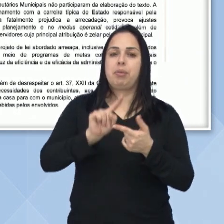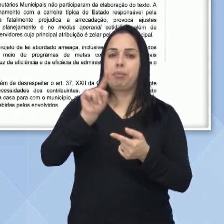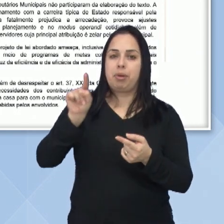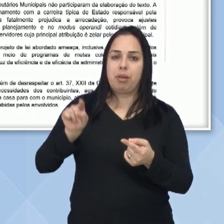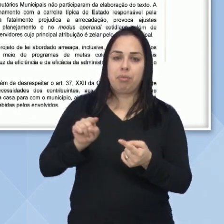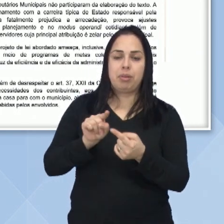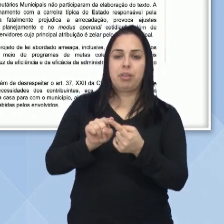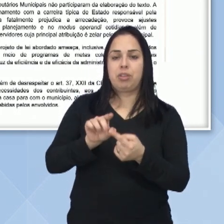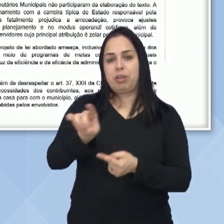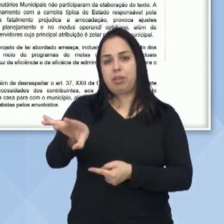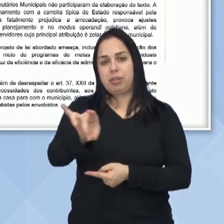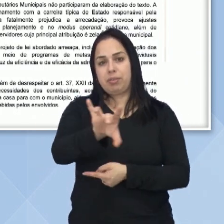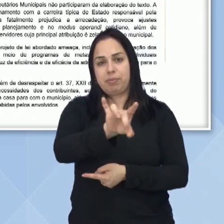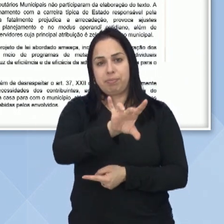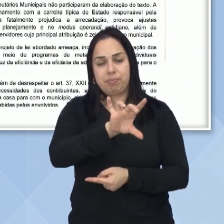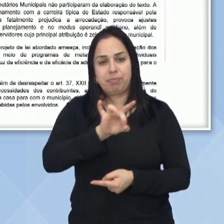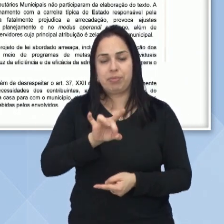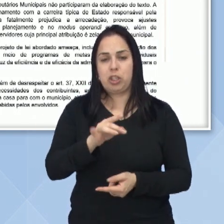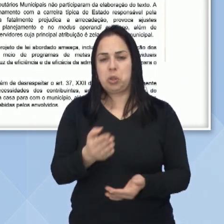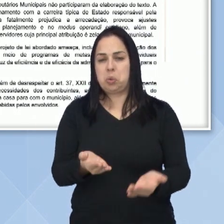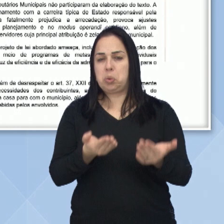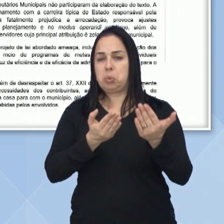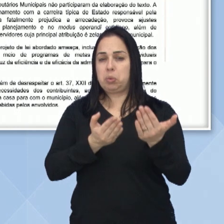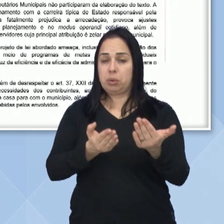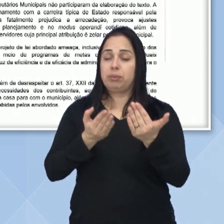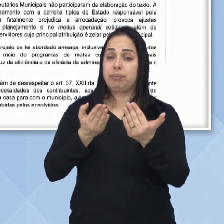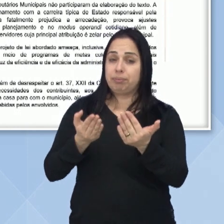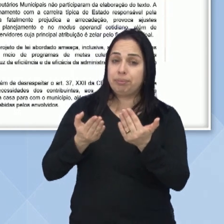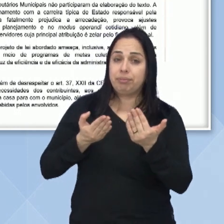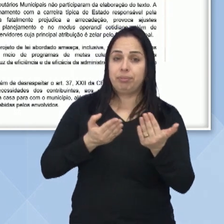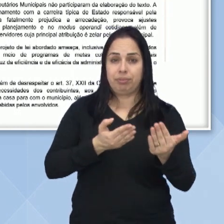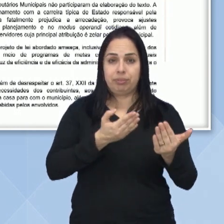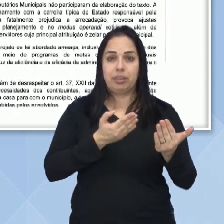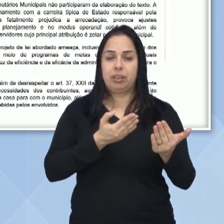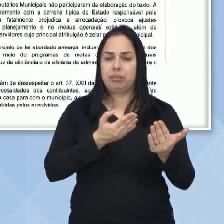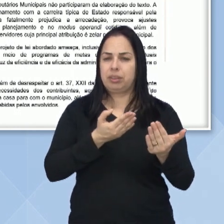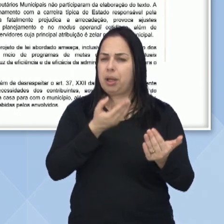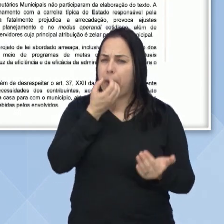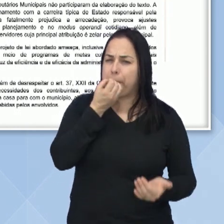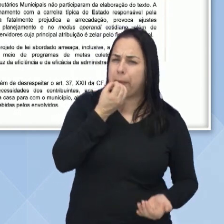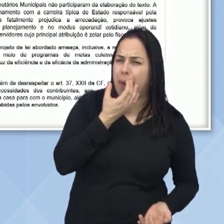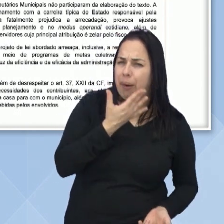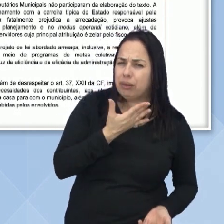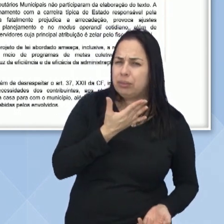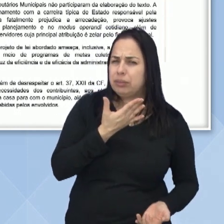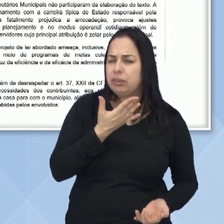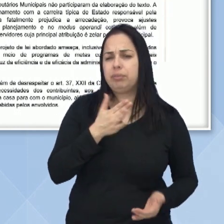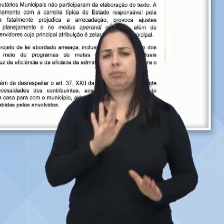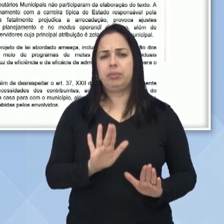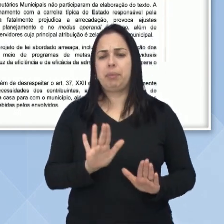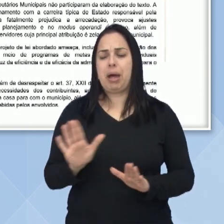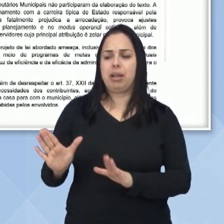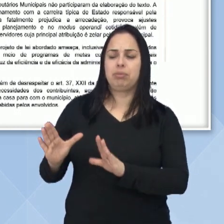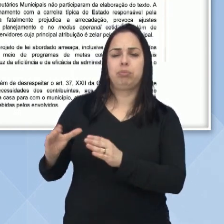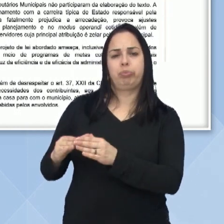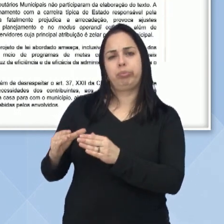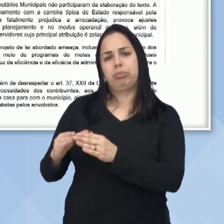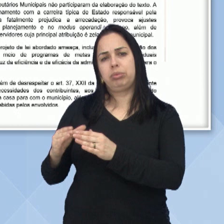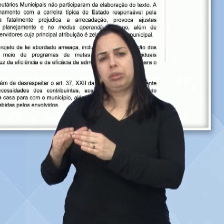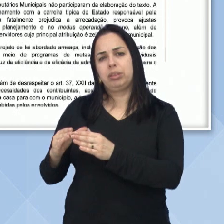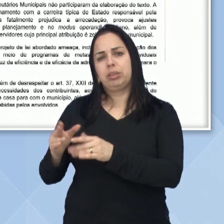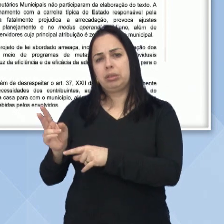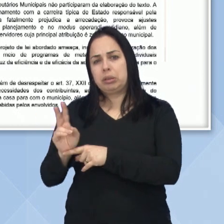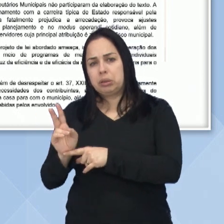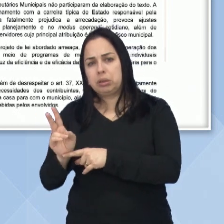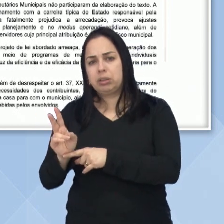individuais questionáveis à luz da eficiência da administração tributária para